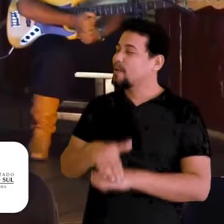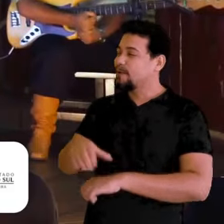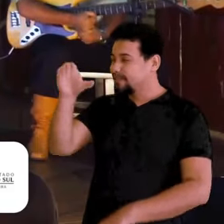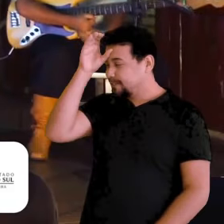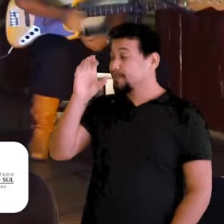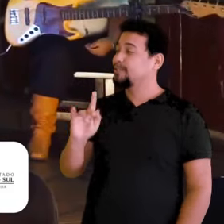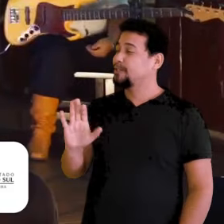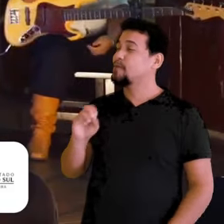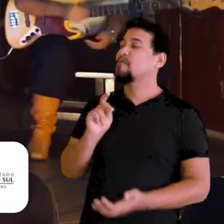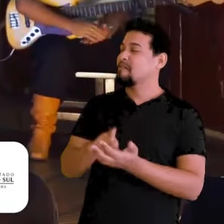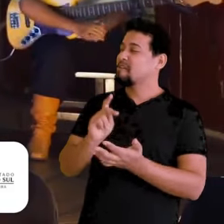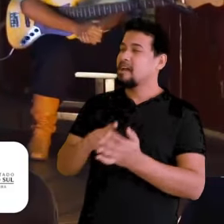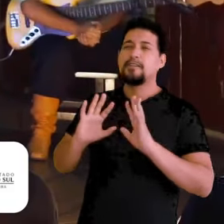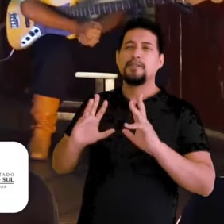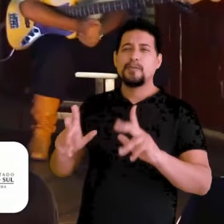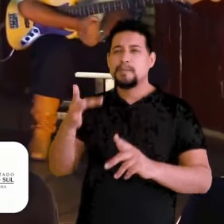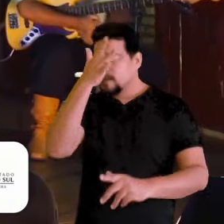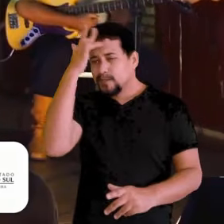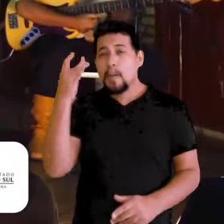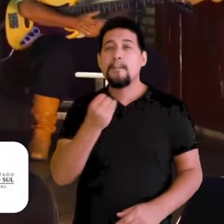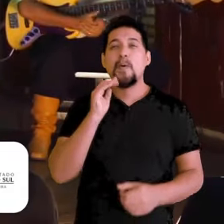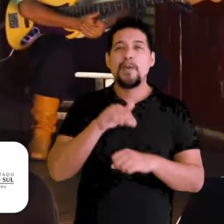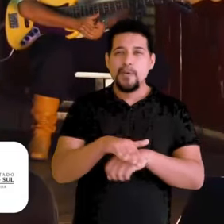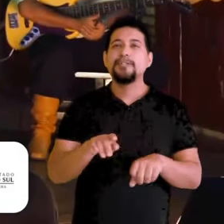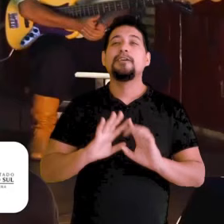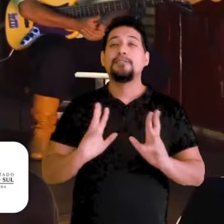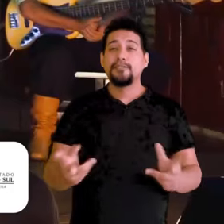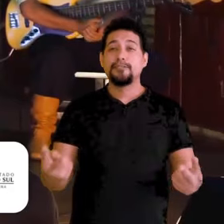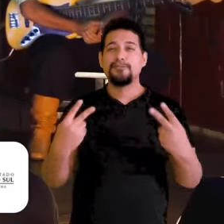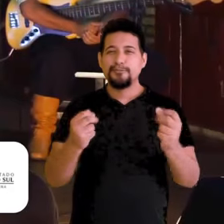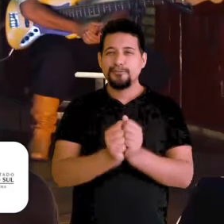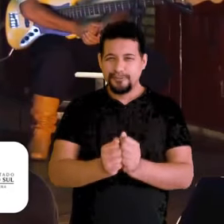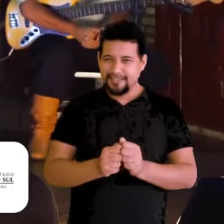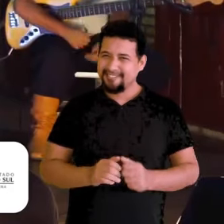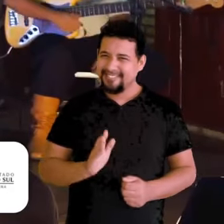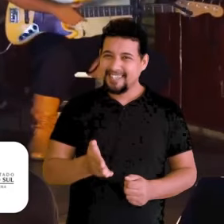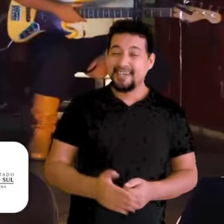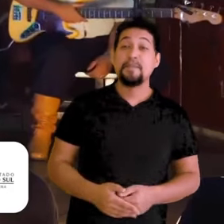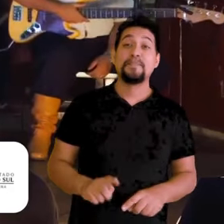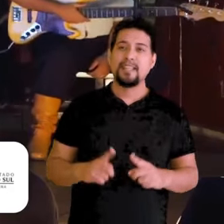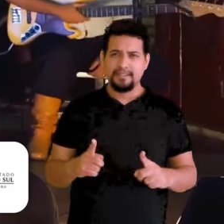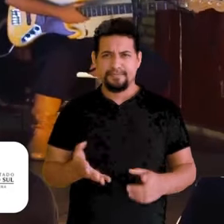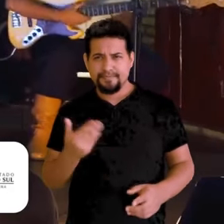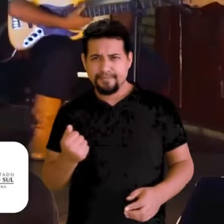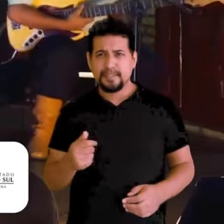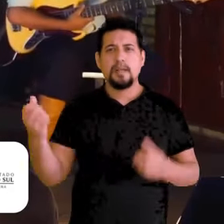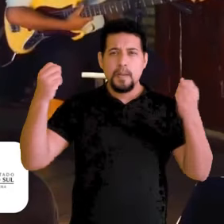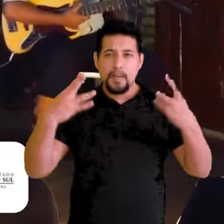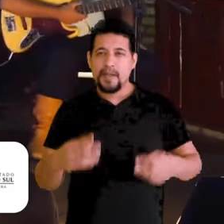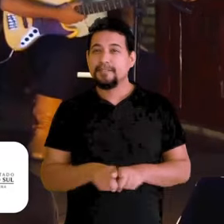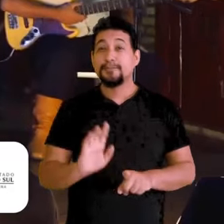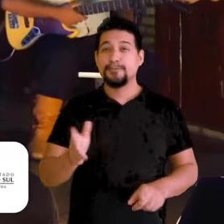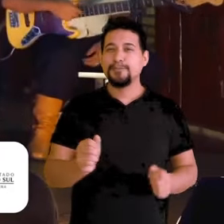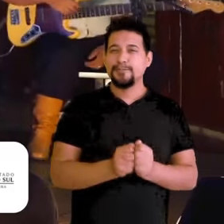Chico, boa noite a todos os espectadores, fãs e amigos do Chiquito Bordeirão aí, que já estão ligadinhos com a gente aí, tá bom? Márcio Fava! Fala,